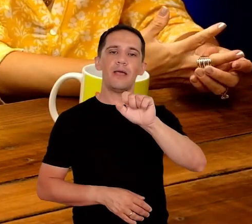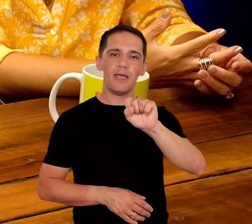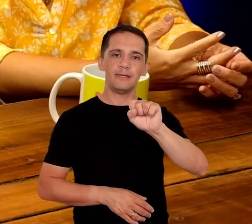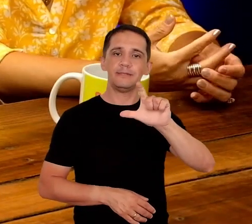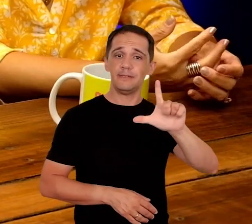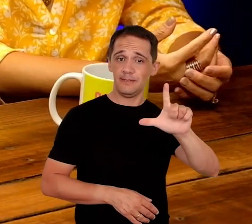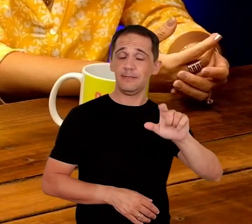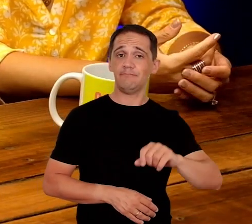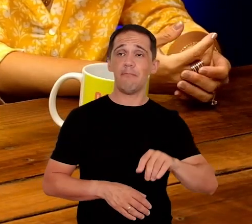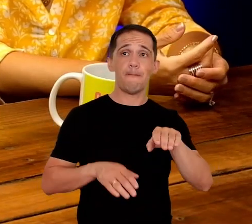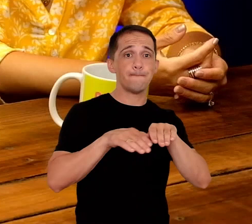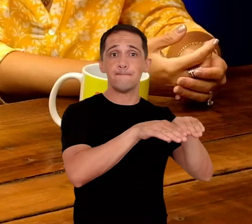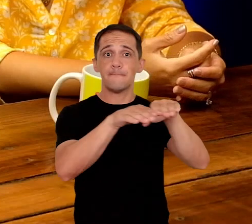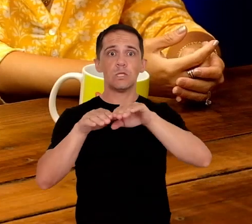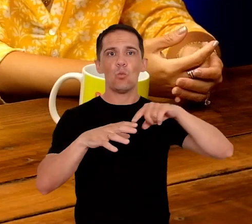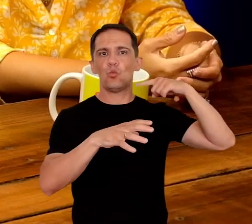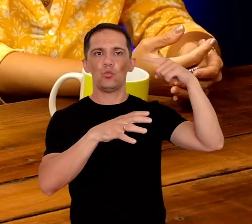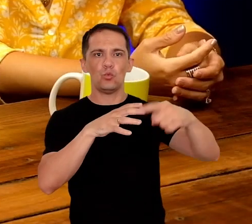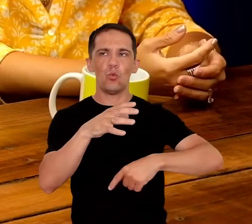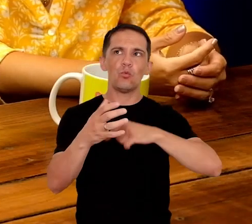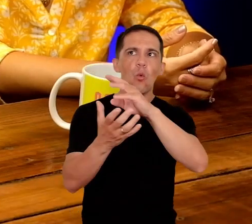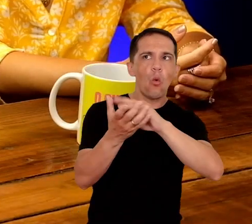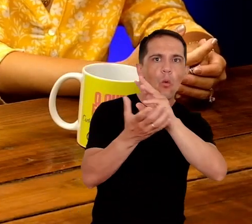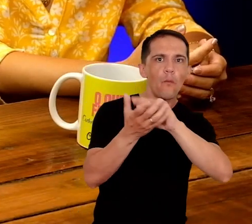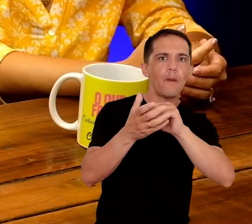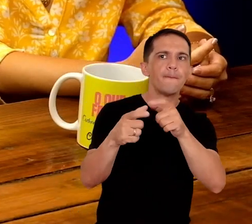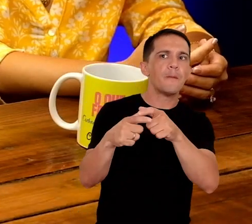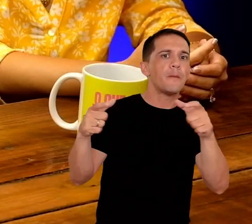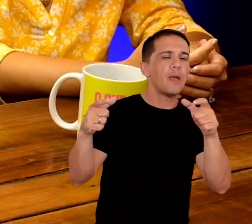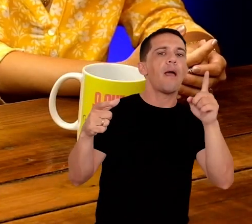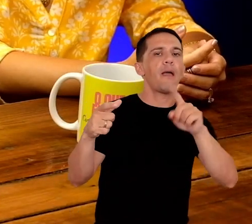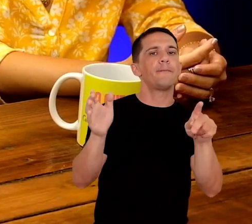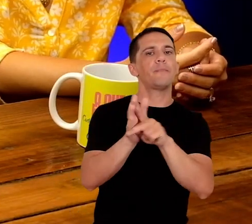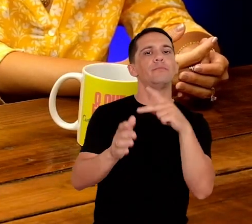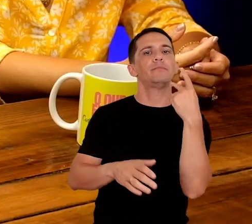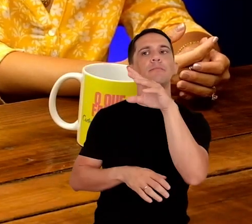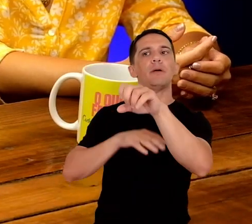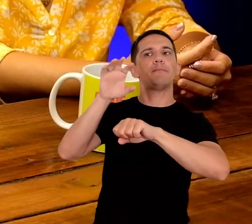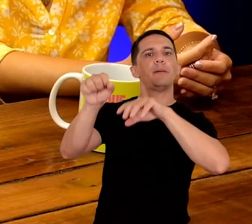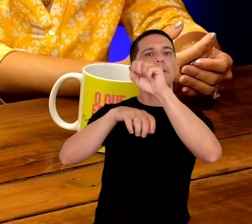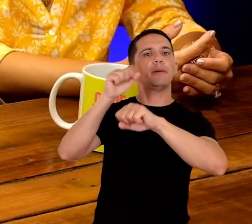língua americana de sinais, que é o padrão mundial, assim. Então, muito se pega de lá.